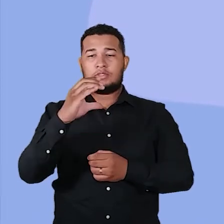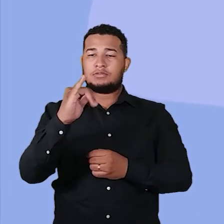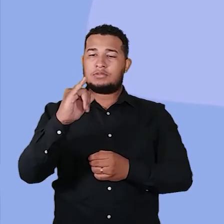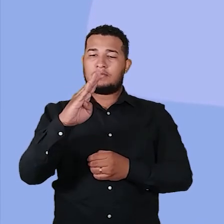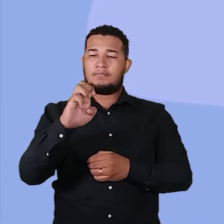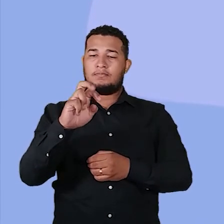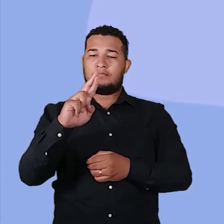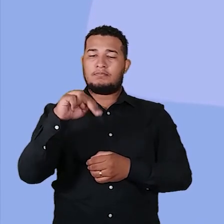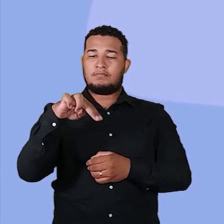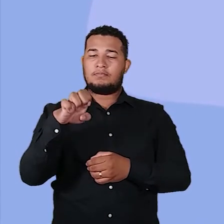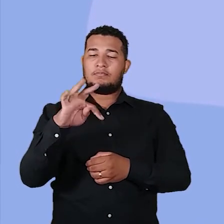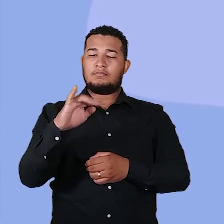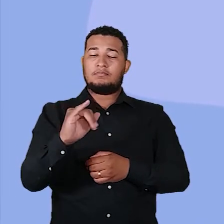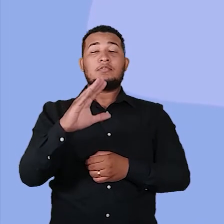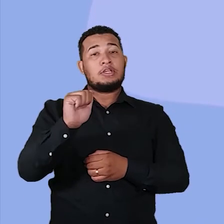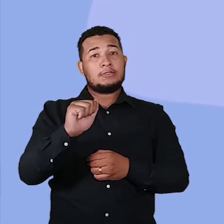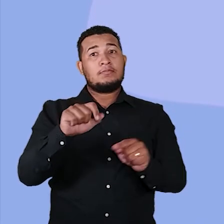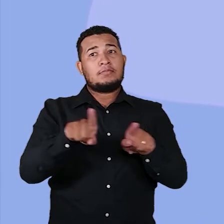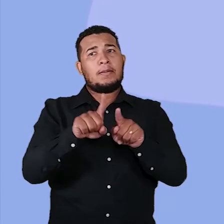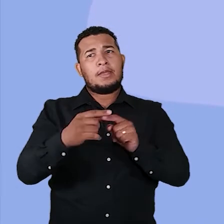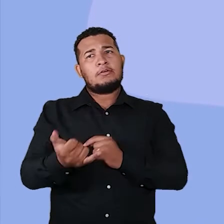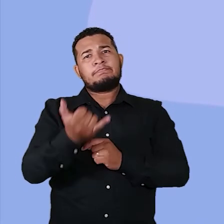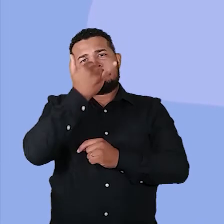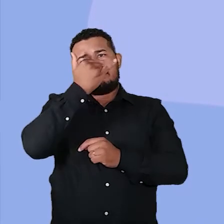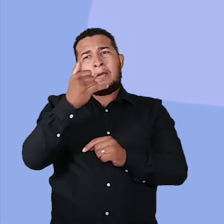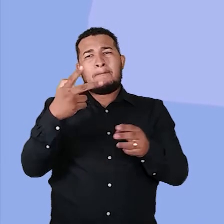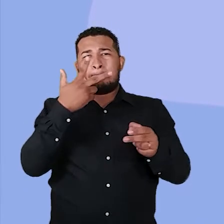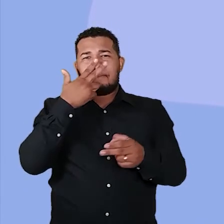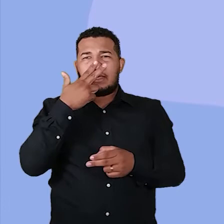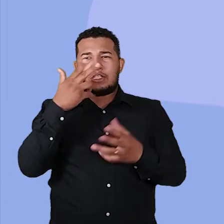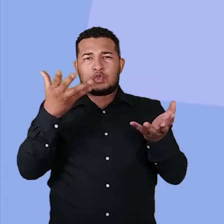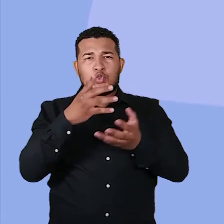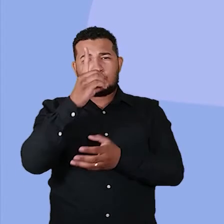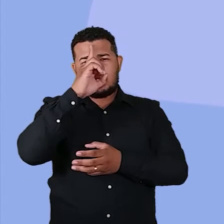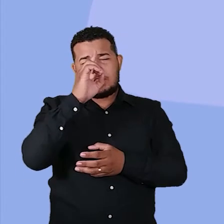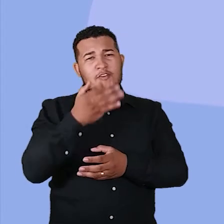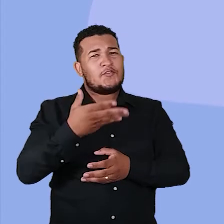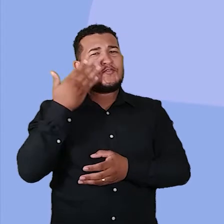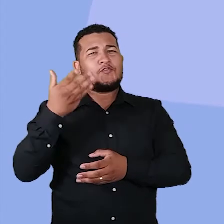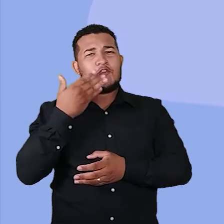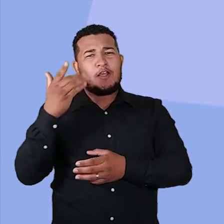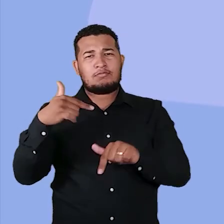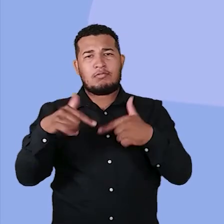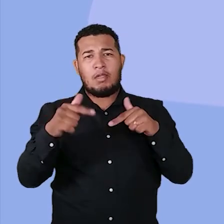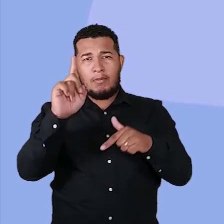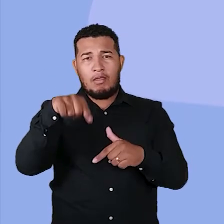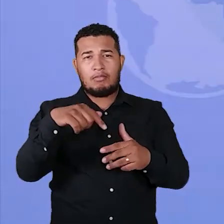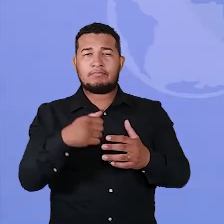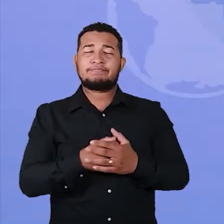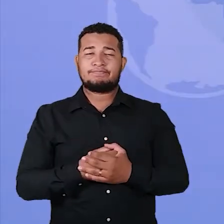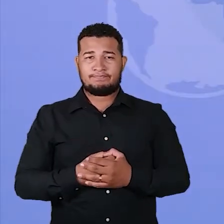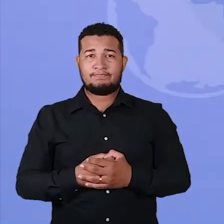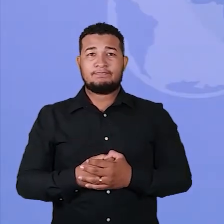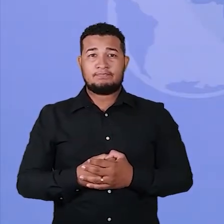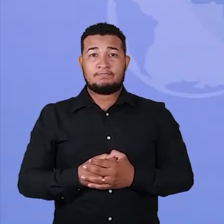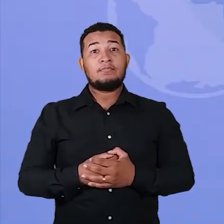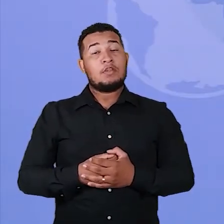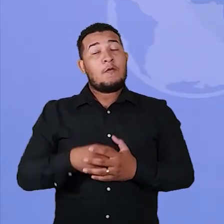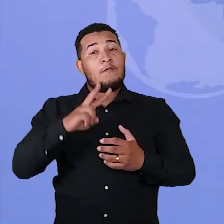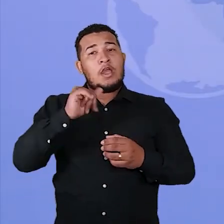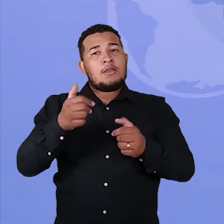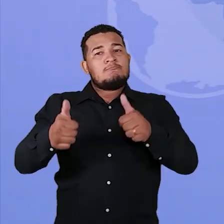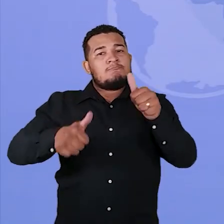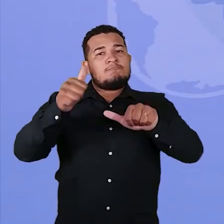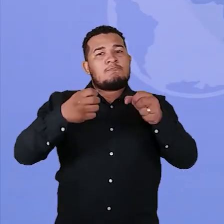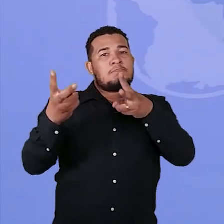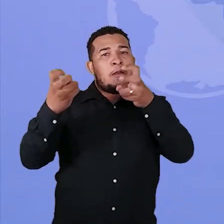da cibernética e o descontentamento com a passividade do cotidiano das mulheres no trabalho. Então, olha só, o que